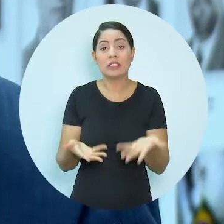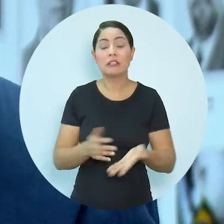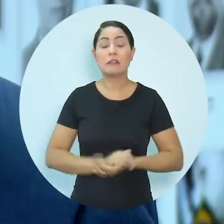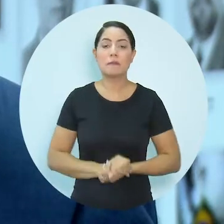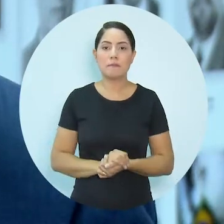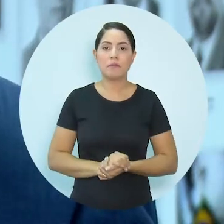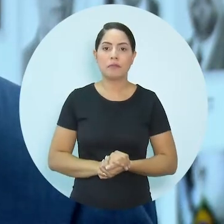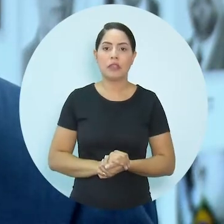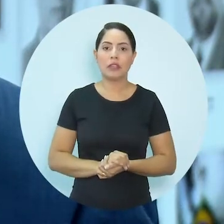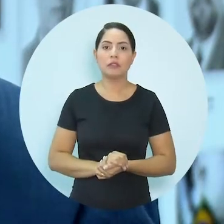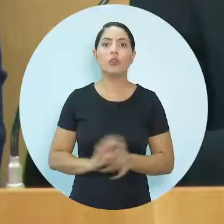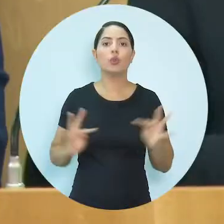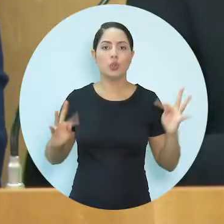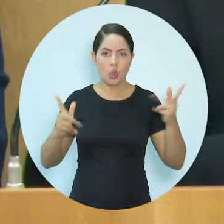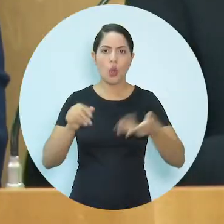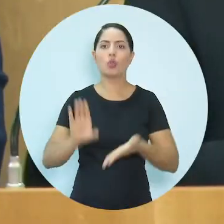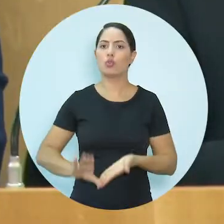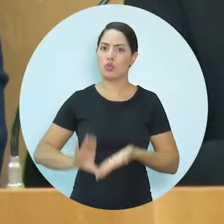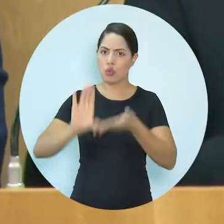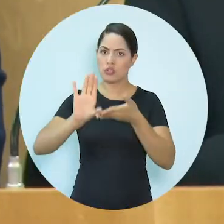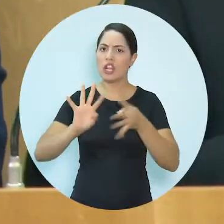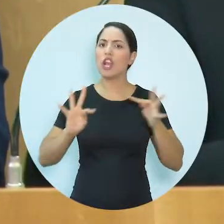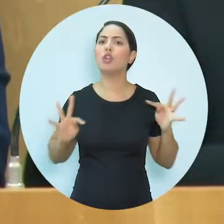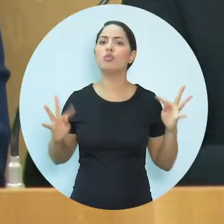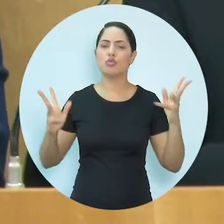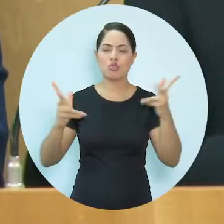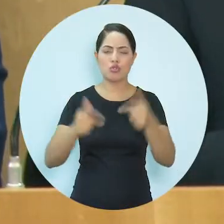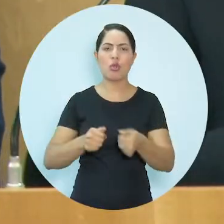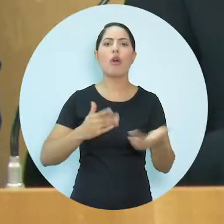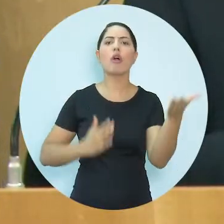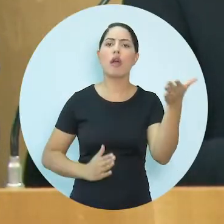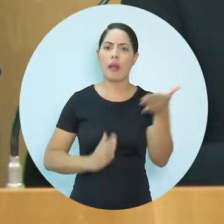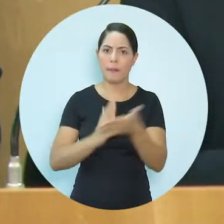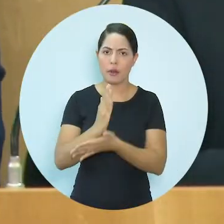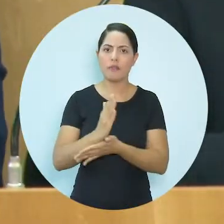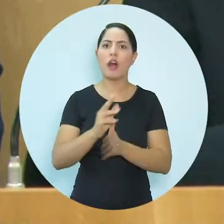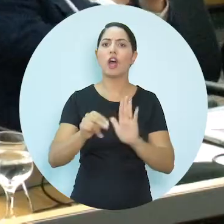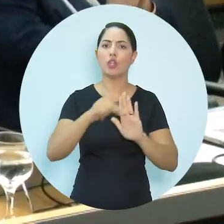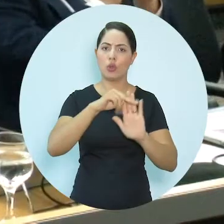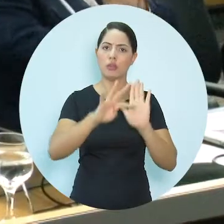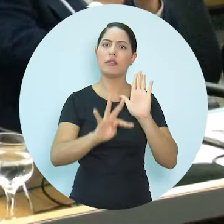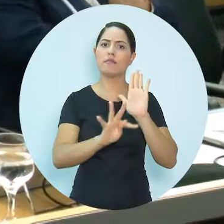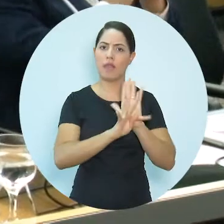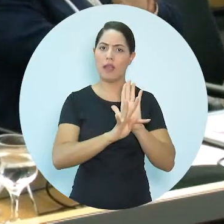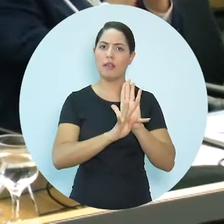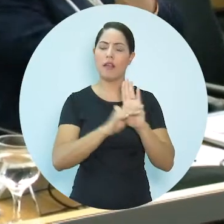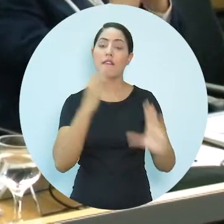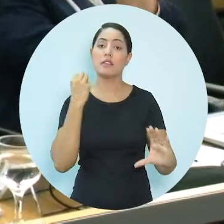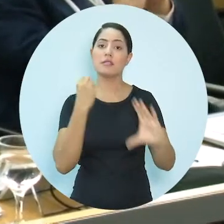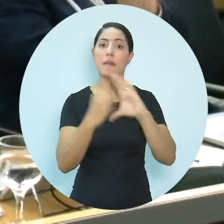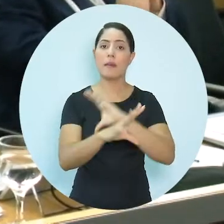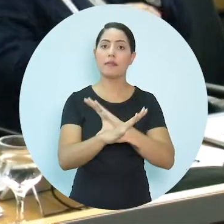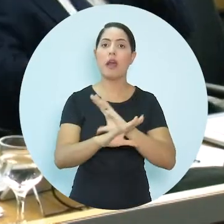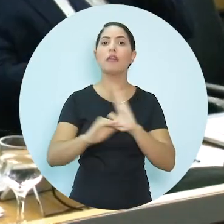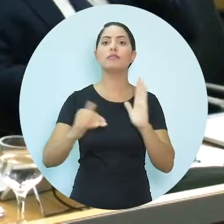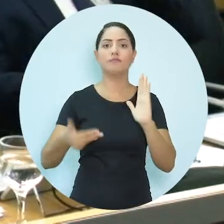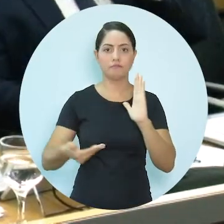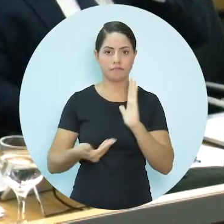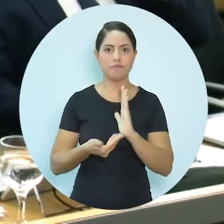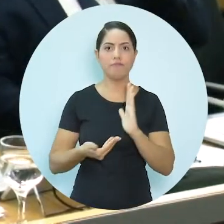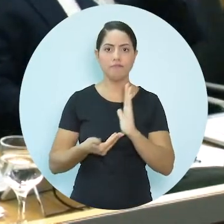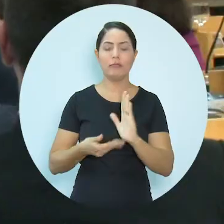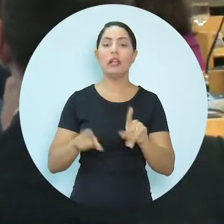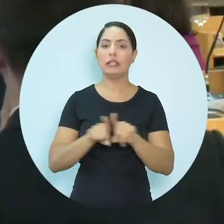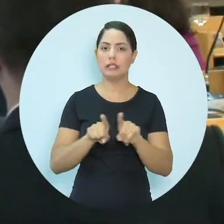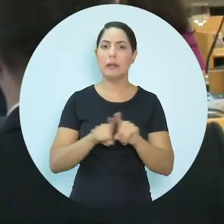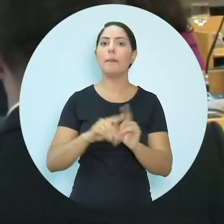legislação entre em vigor. Por unanimidade, os conselheiros e conselheiras aprovaram uma nota técnica que será